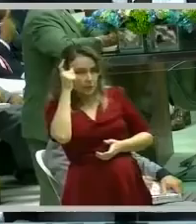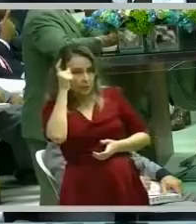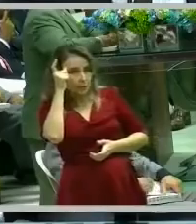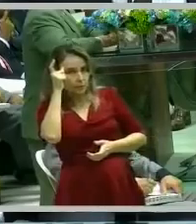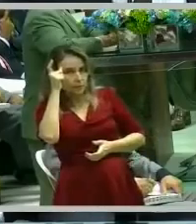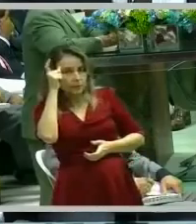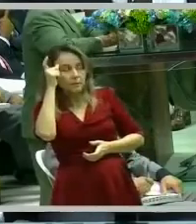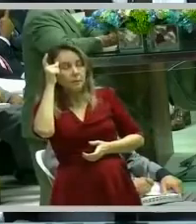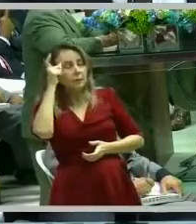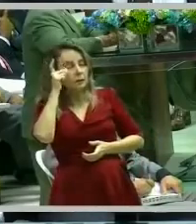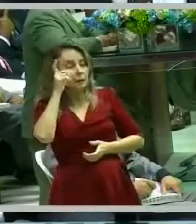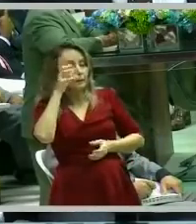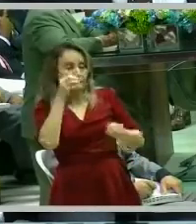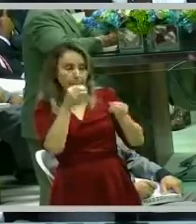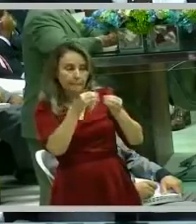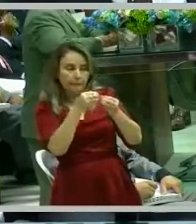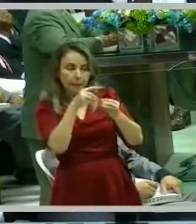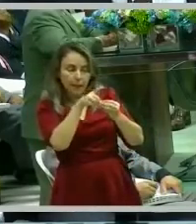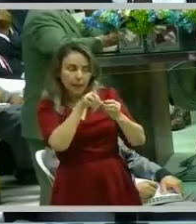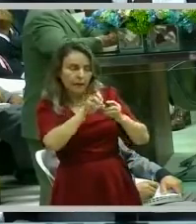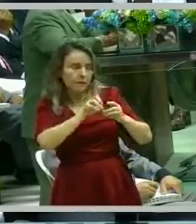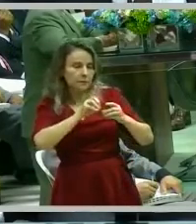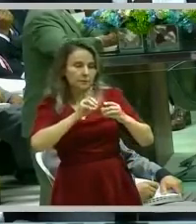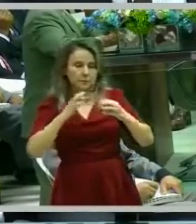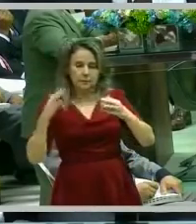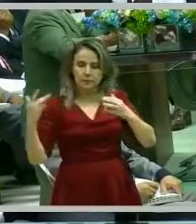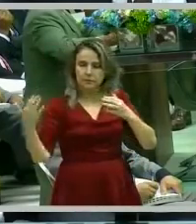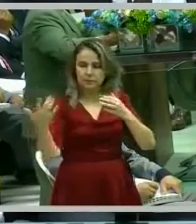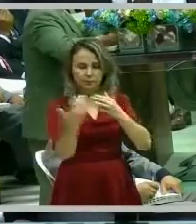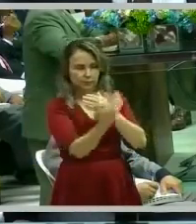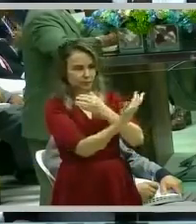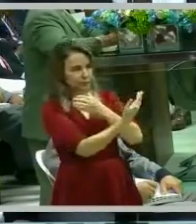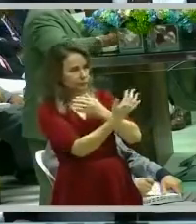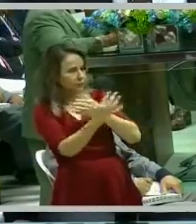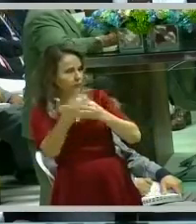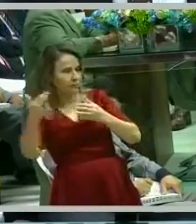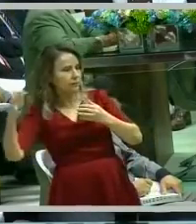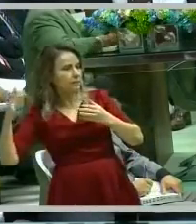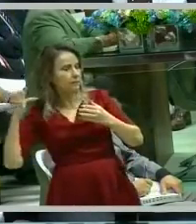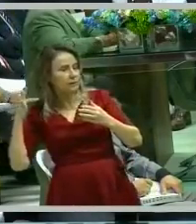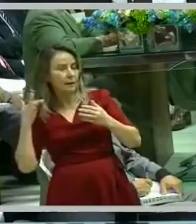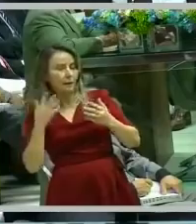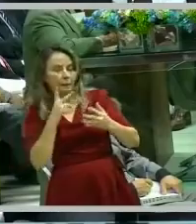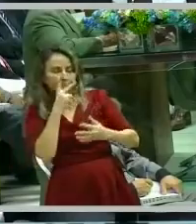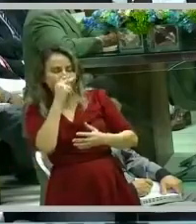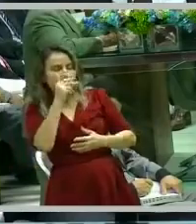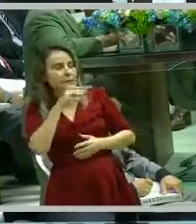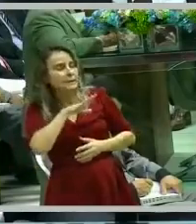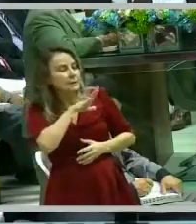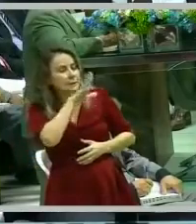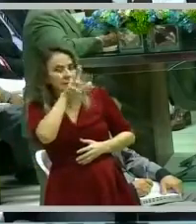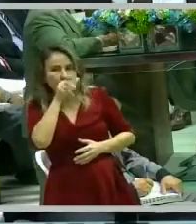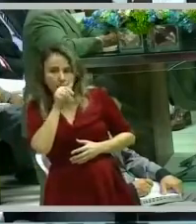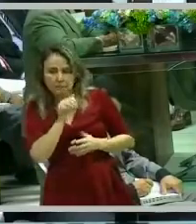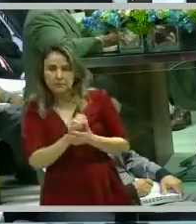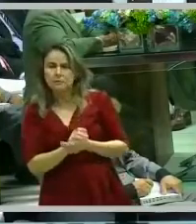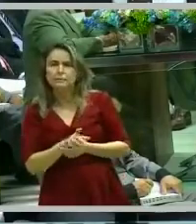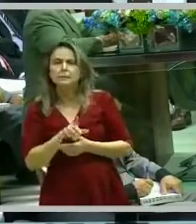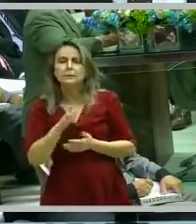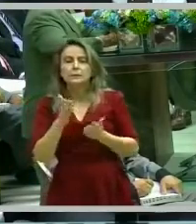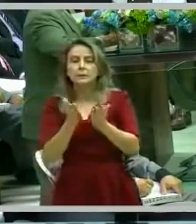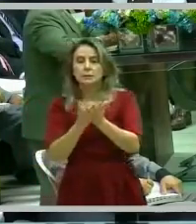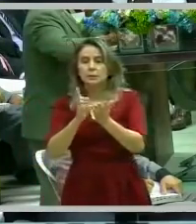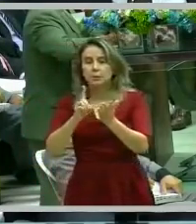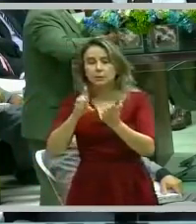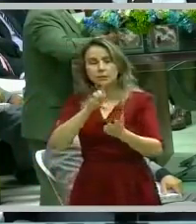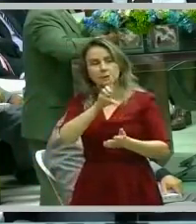derredor, bramando como leão. E lá nas visões de Daniel, eu não vou ler para não tomar tempo, lá nas visões de Daniel,